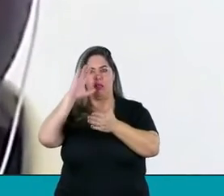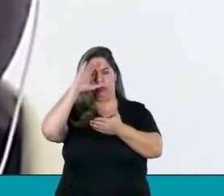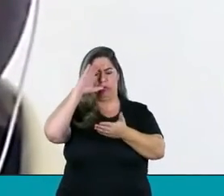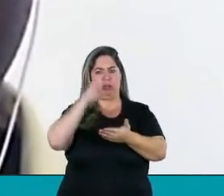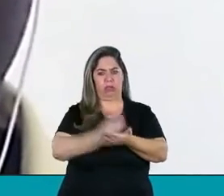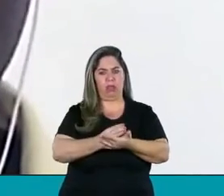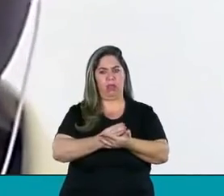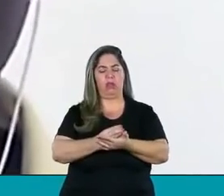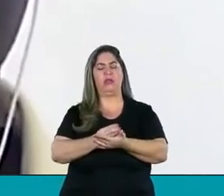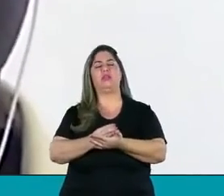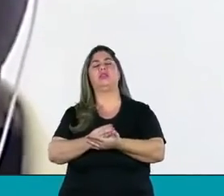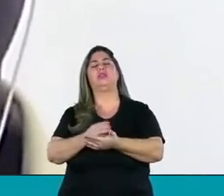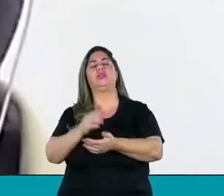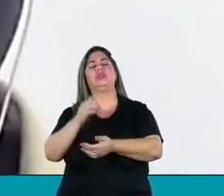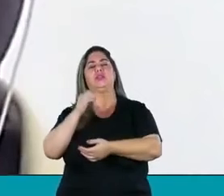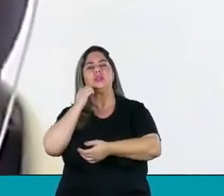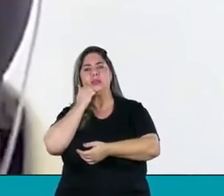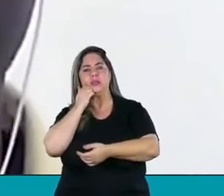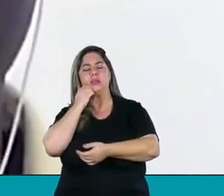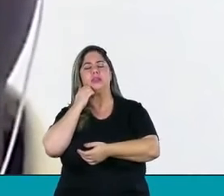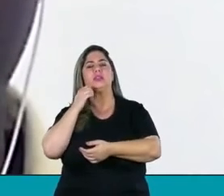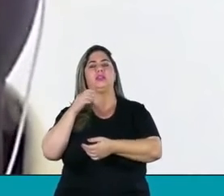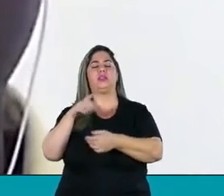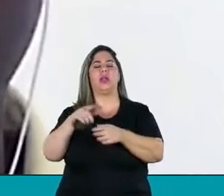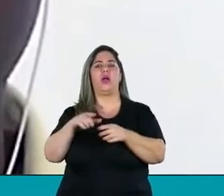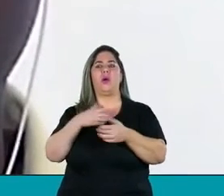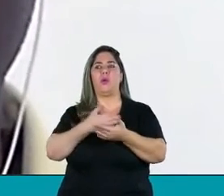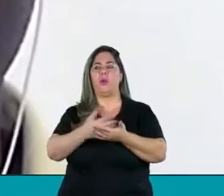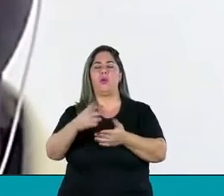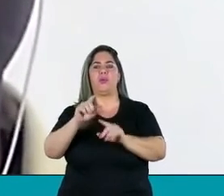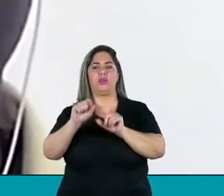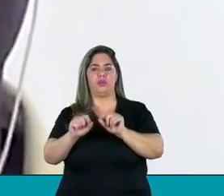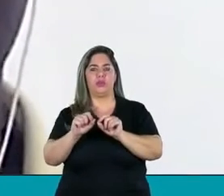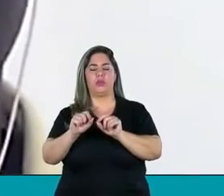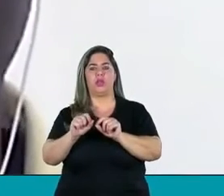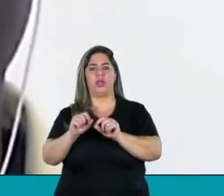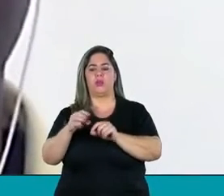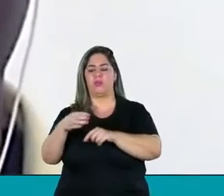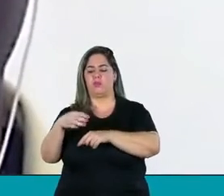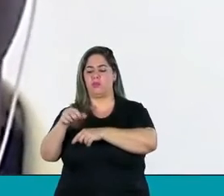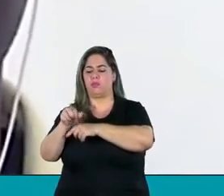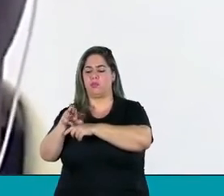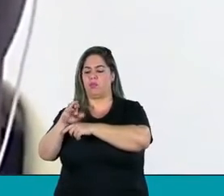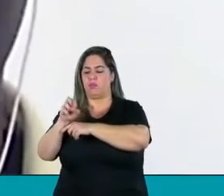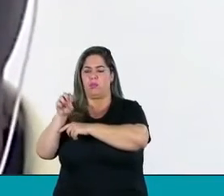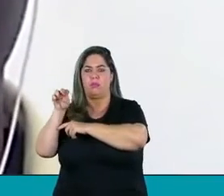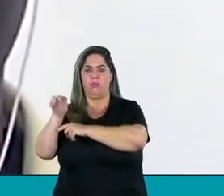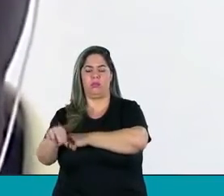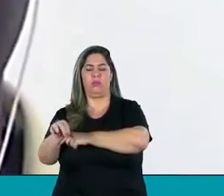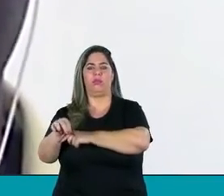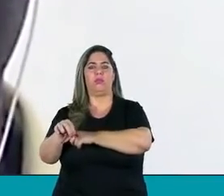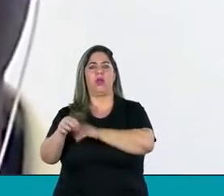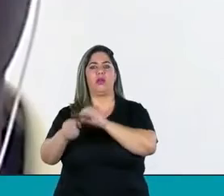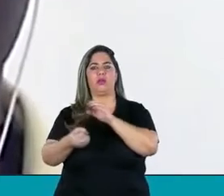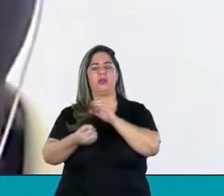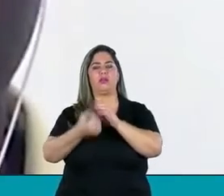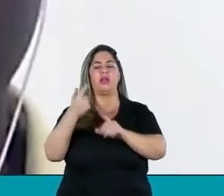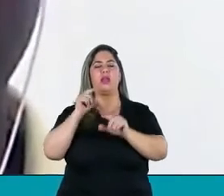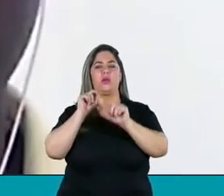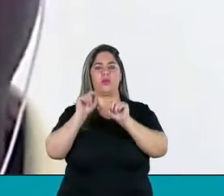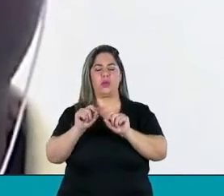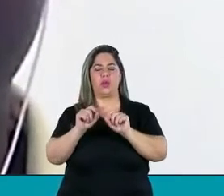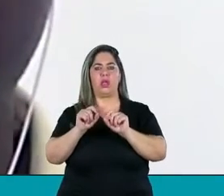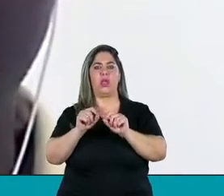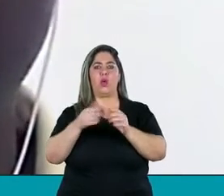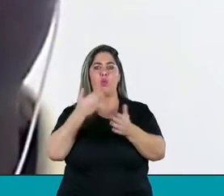Popper, formam os eixos norteadores pelos quais Mohan construiu o seu conceito de paradigma da complexidade.